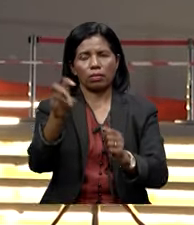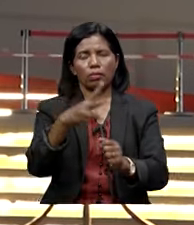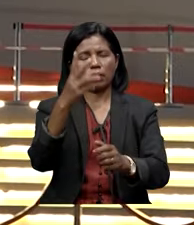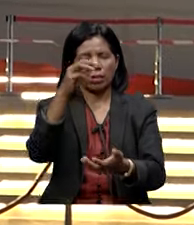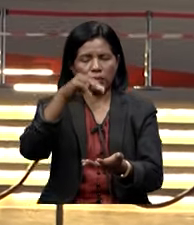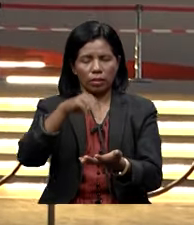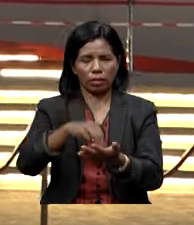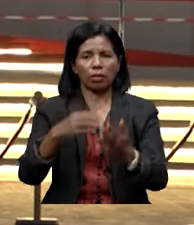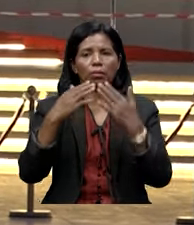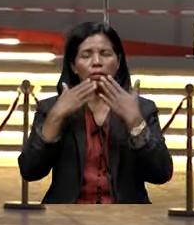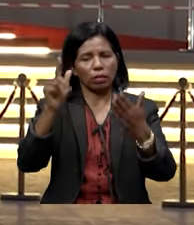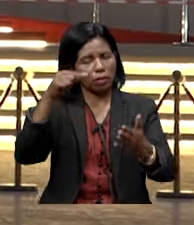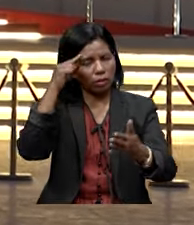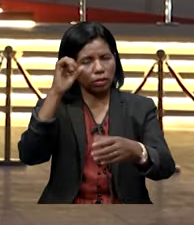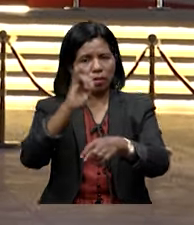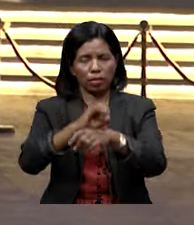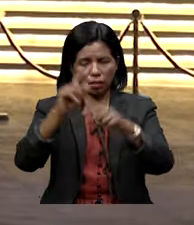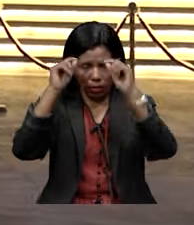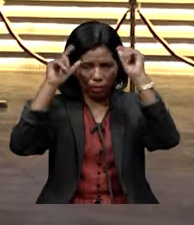públ govero